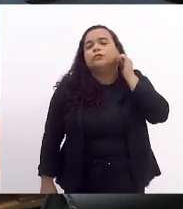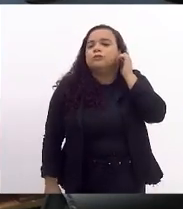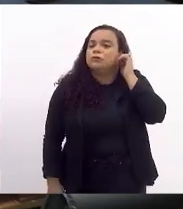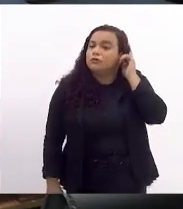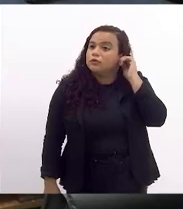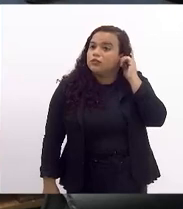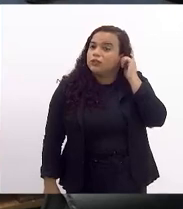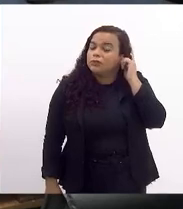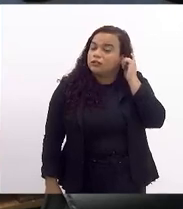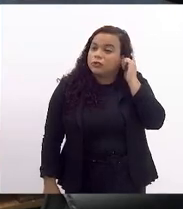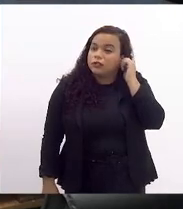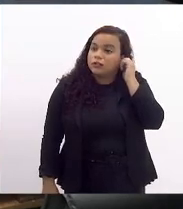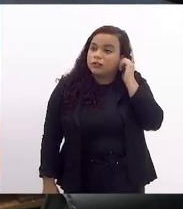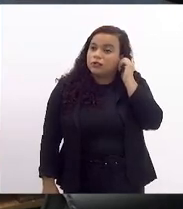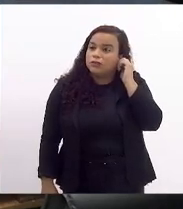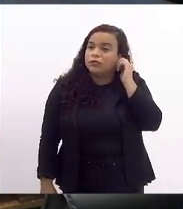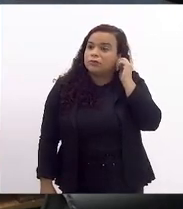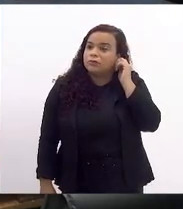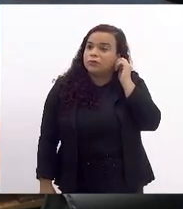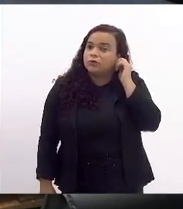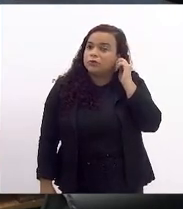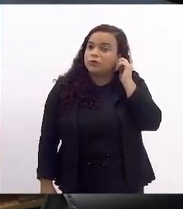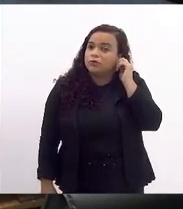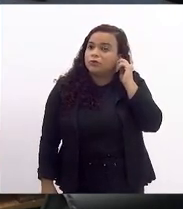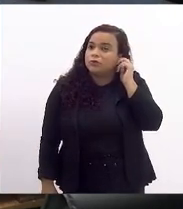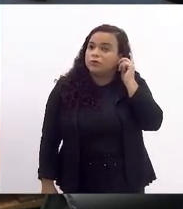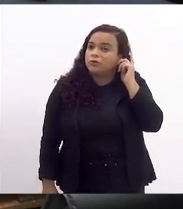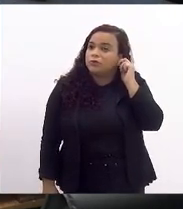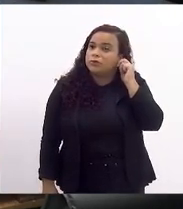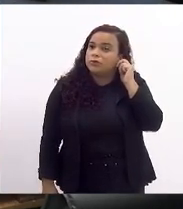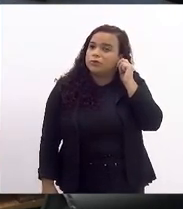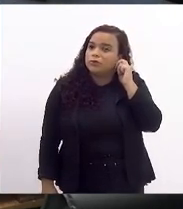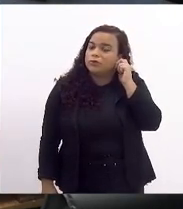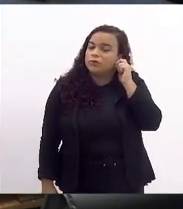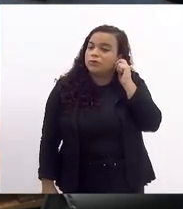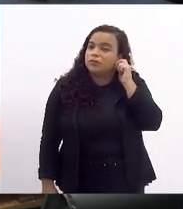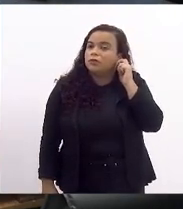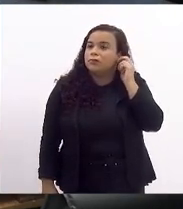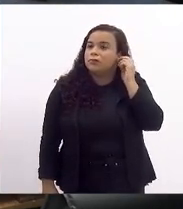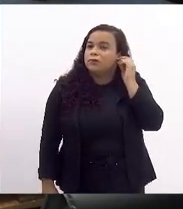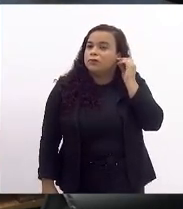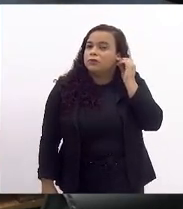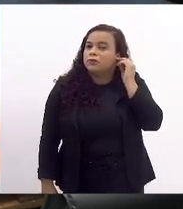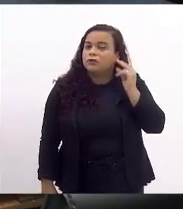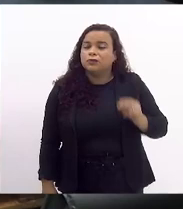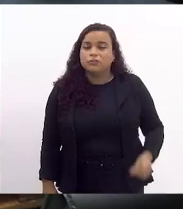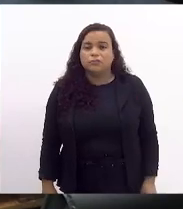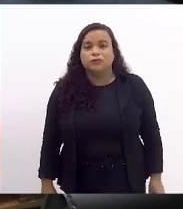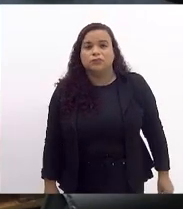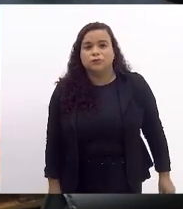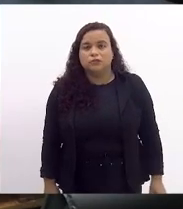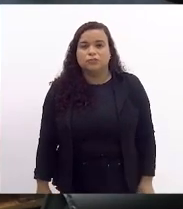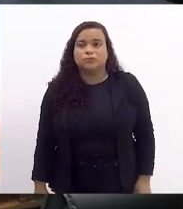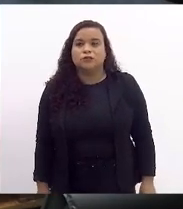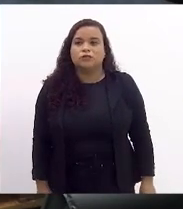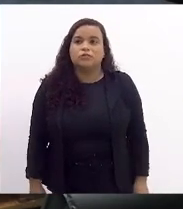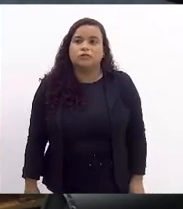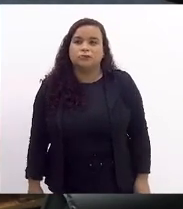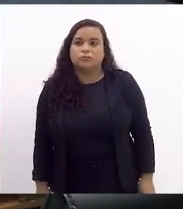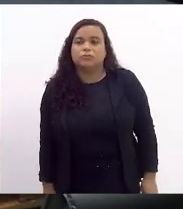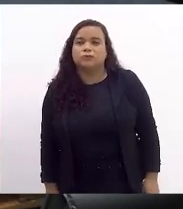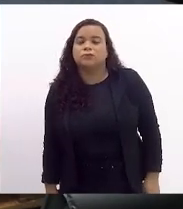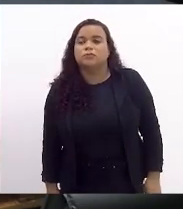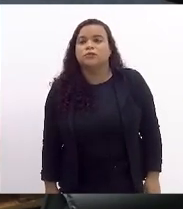bom então presta atenção tá acontecendo e vamos falar sobre aquele complete-a